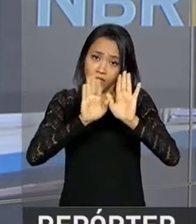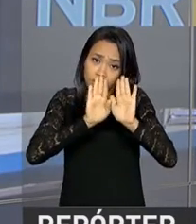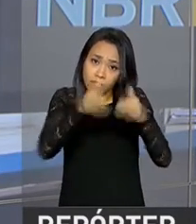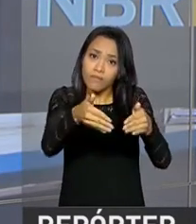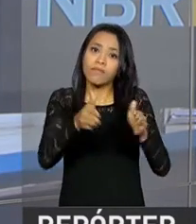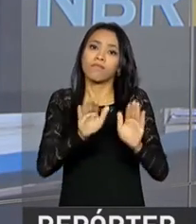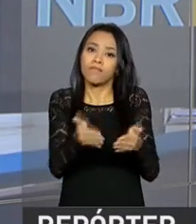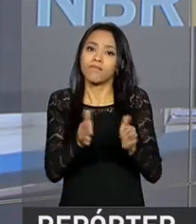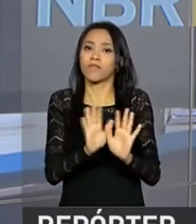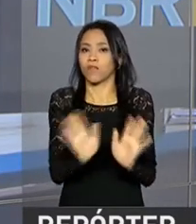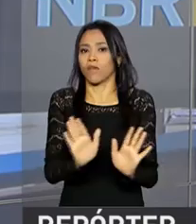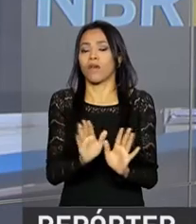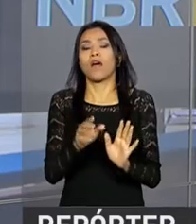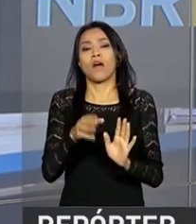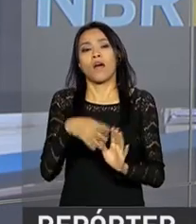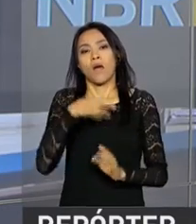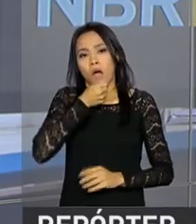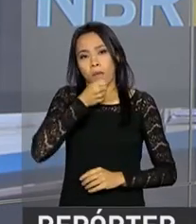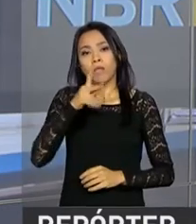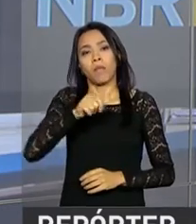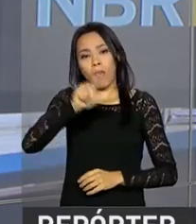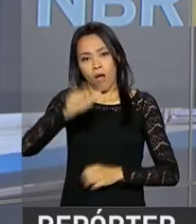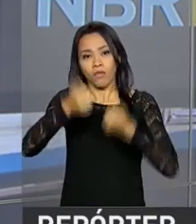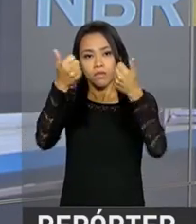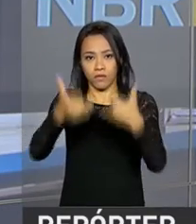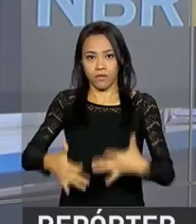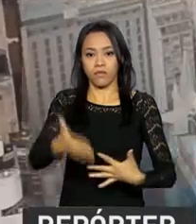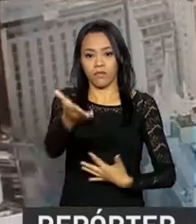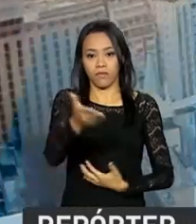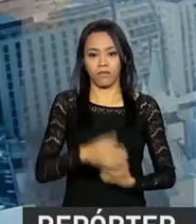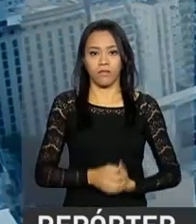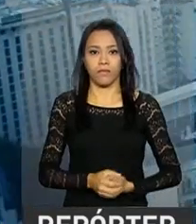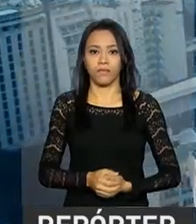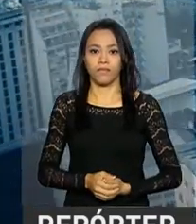o repórter paulo la sálvia explica isso pra gente